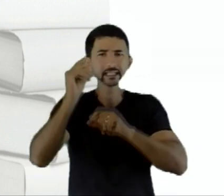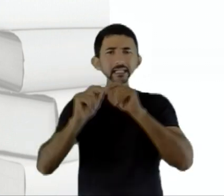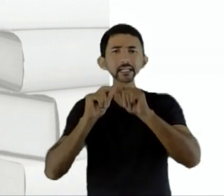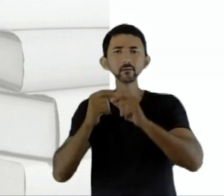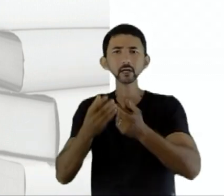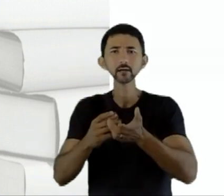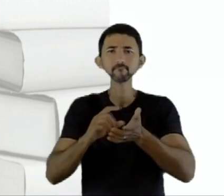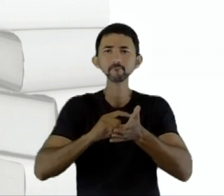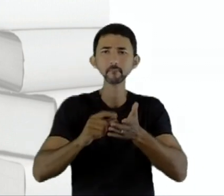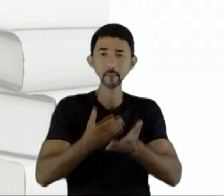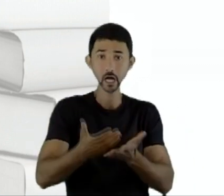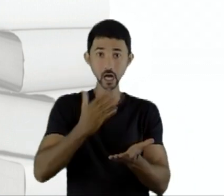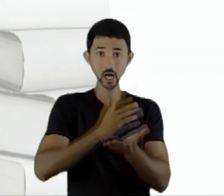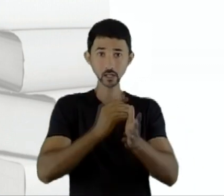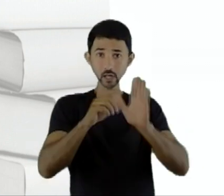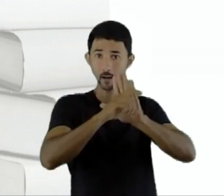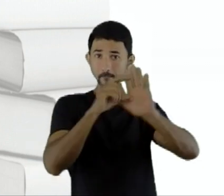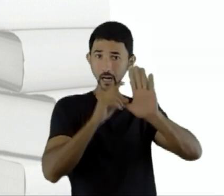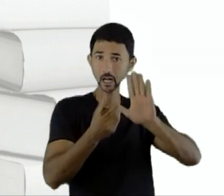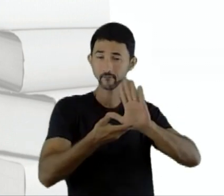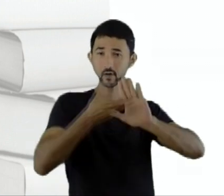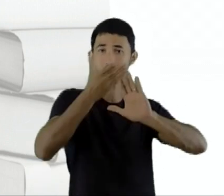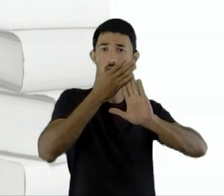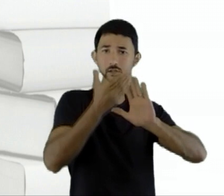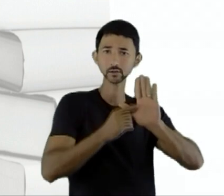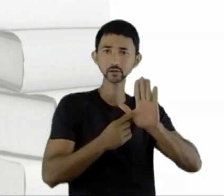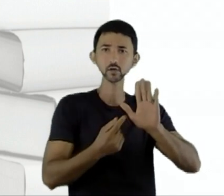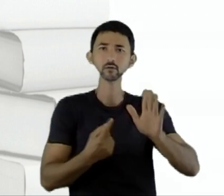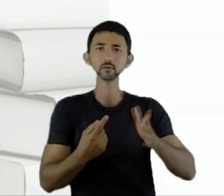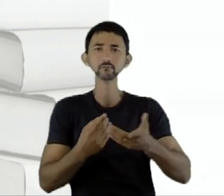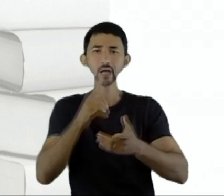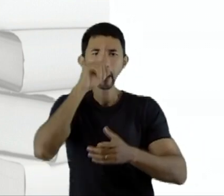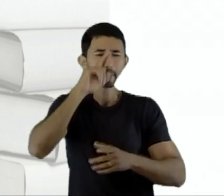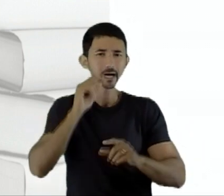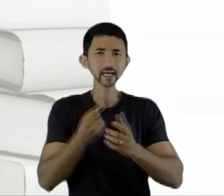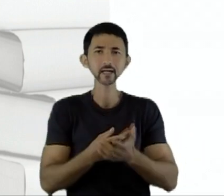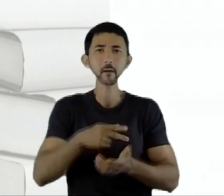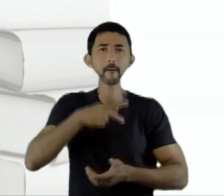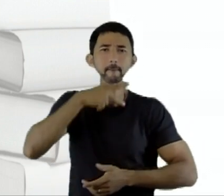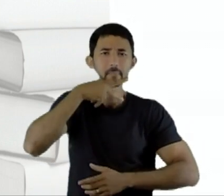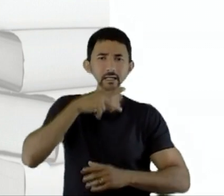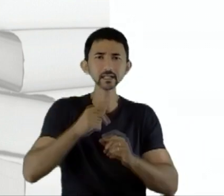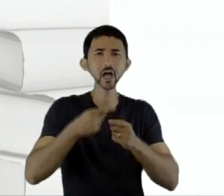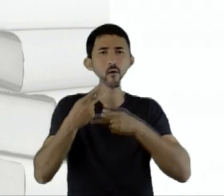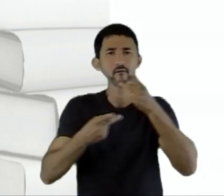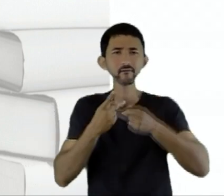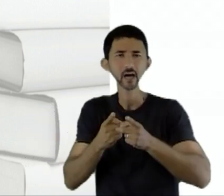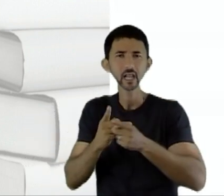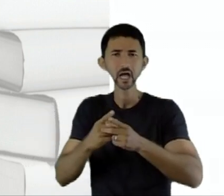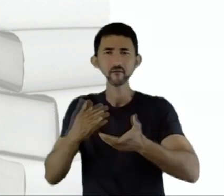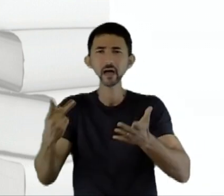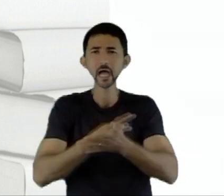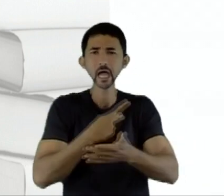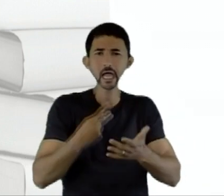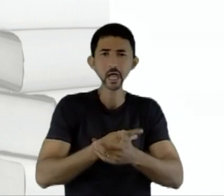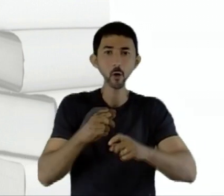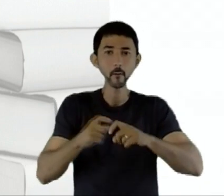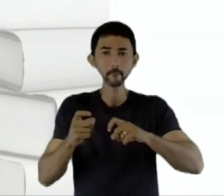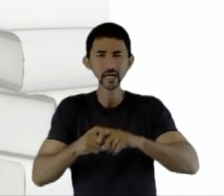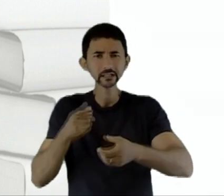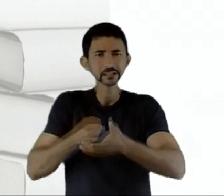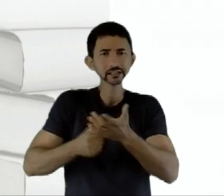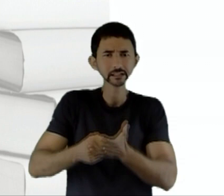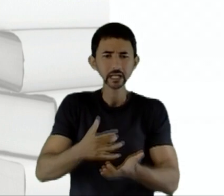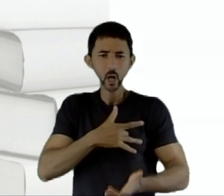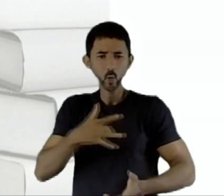lá no parágrafo anterior foi dito isso que está em amarelinho bem aqui, Platão afirmava que um dos maiores erros médicos é